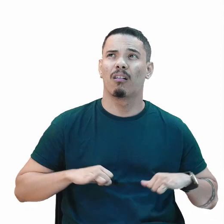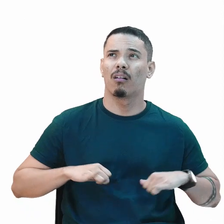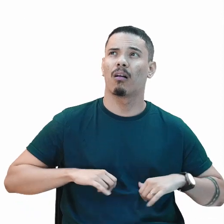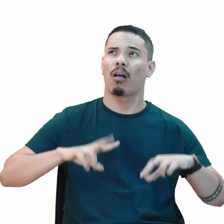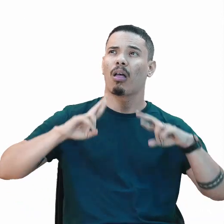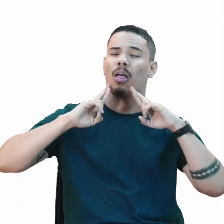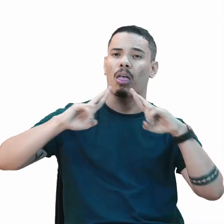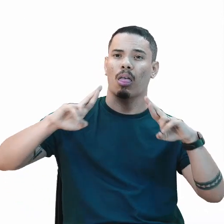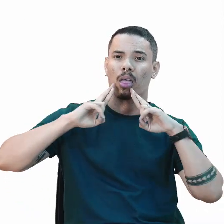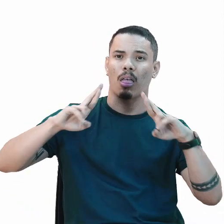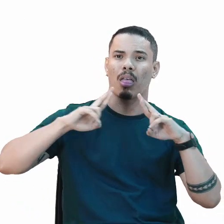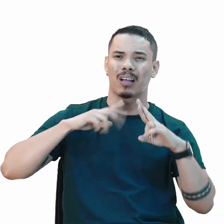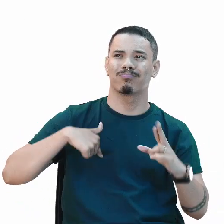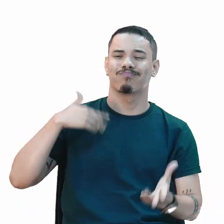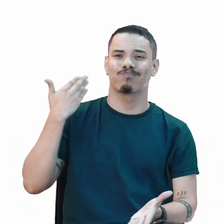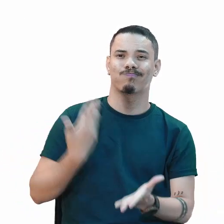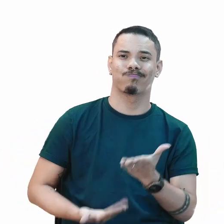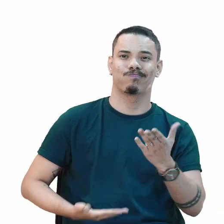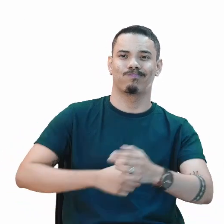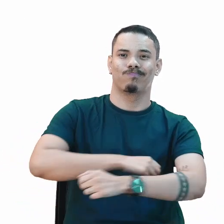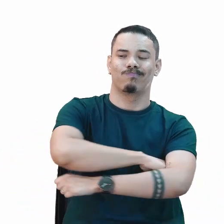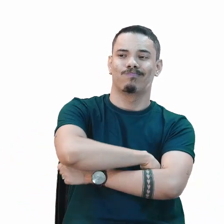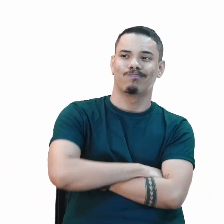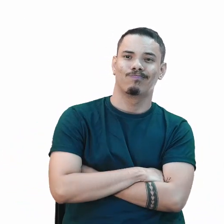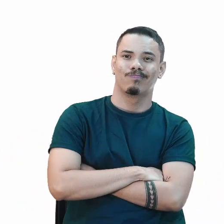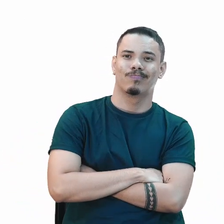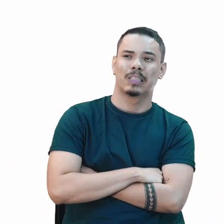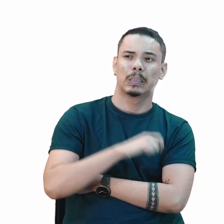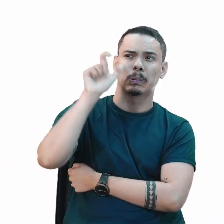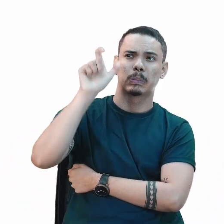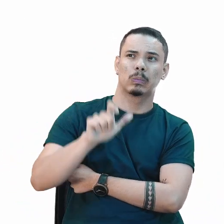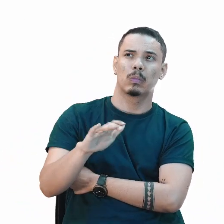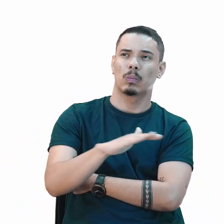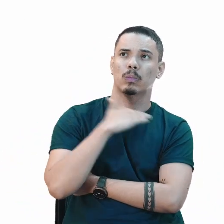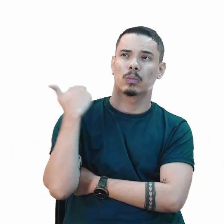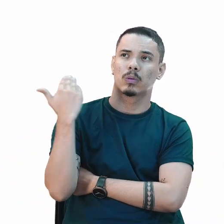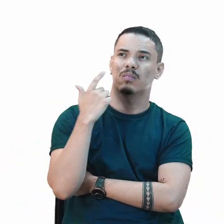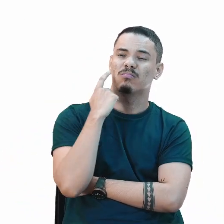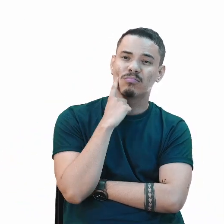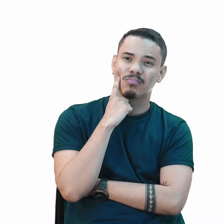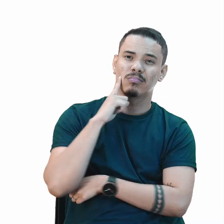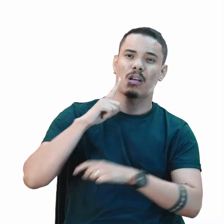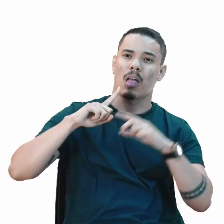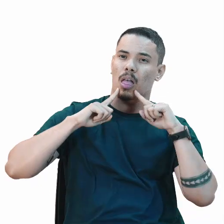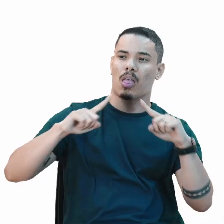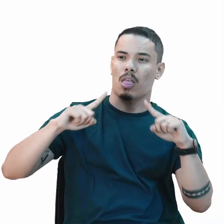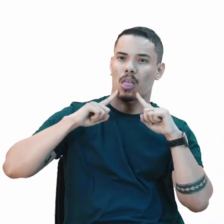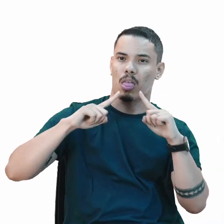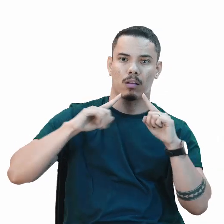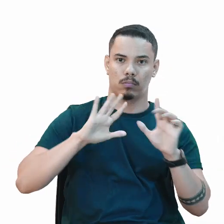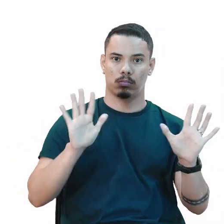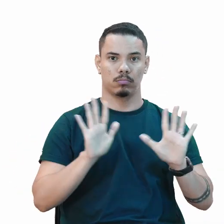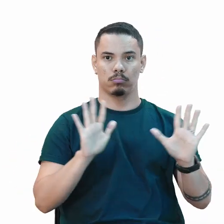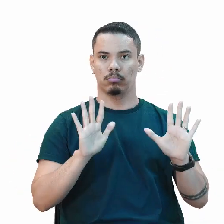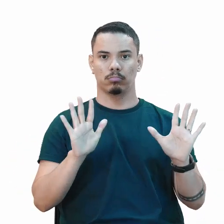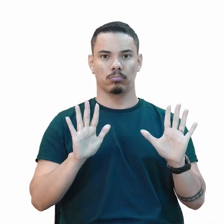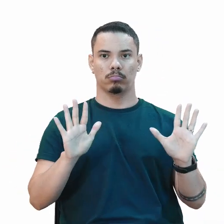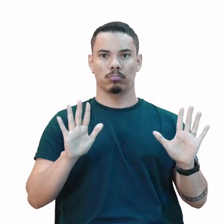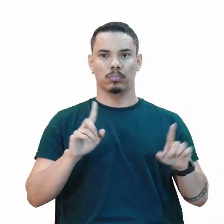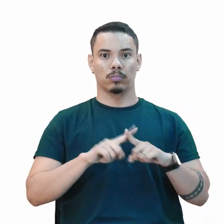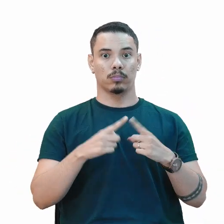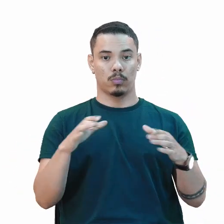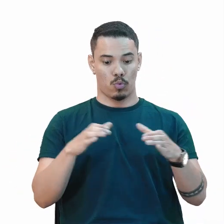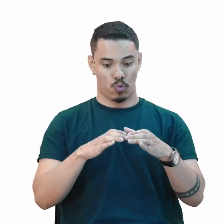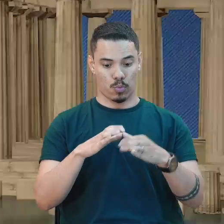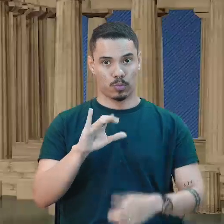Ah, eu perdi, aquela pessoa morreu, é isso, é aquilo. Não, para os